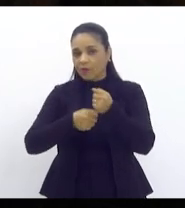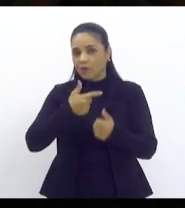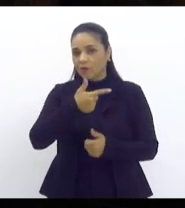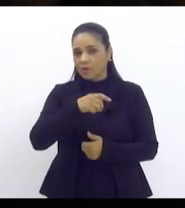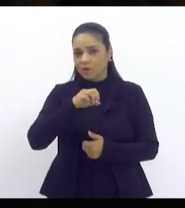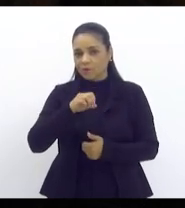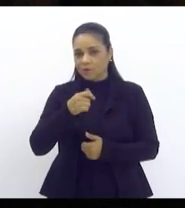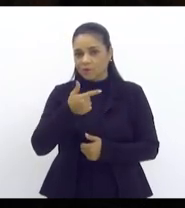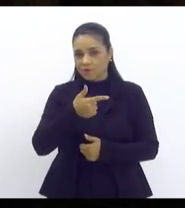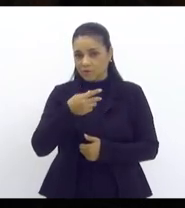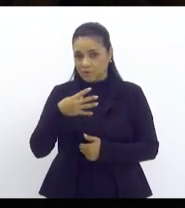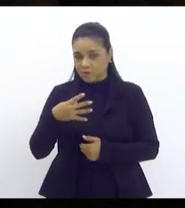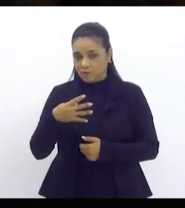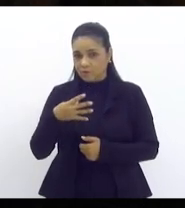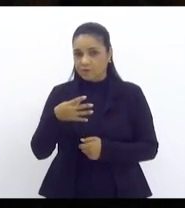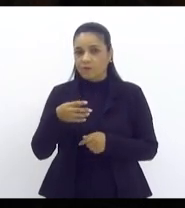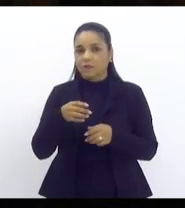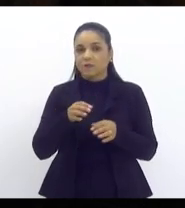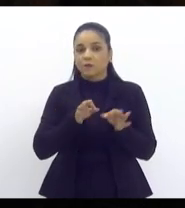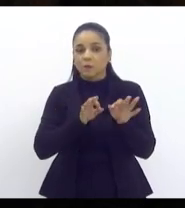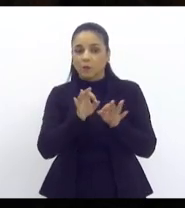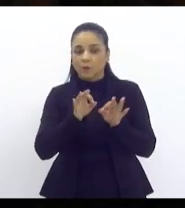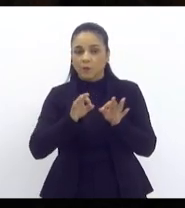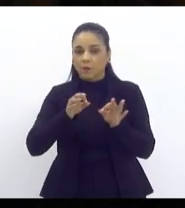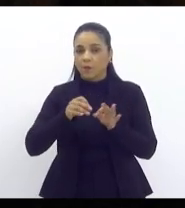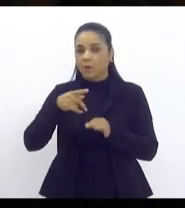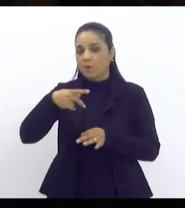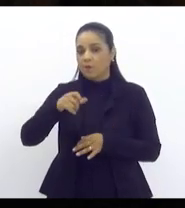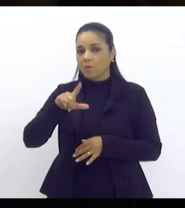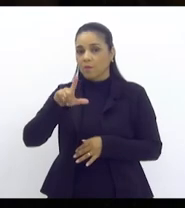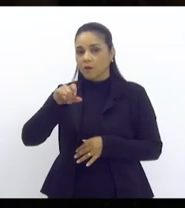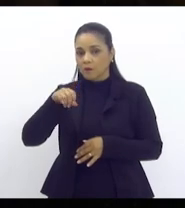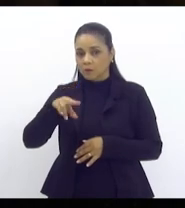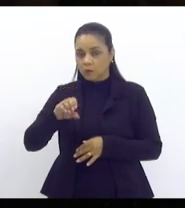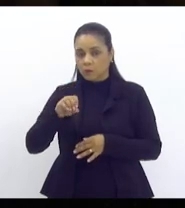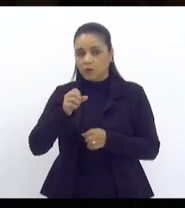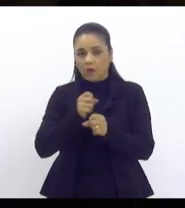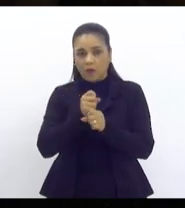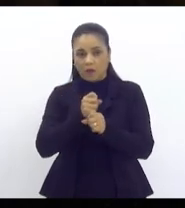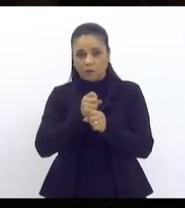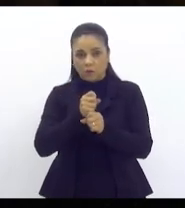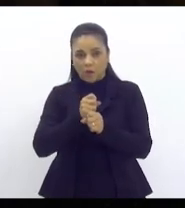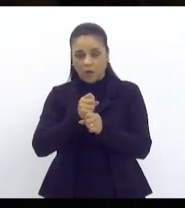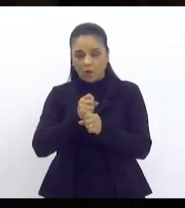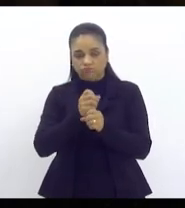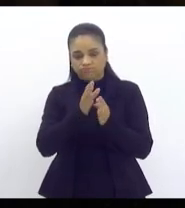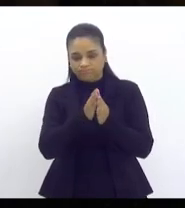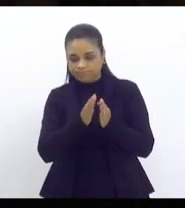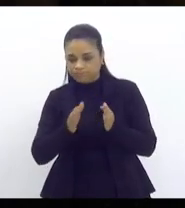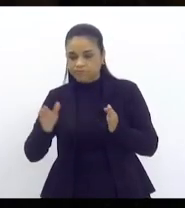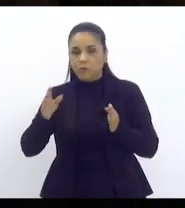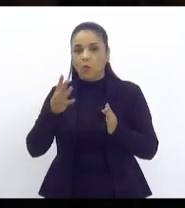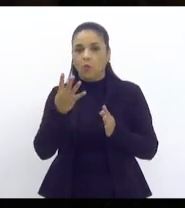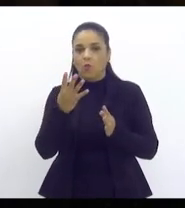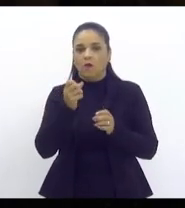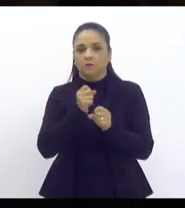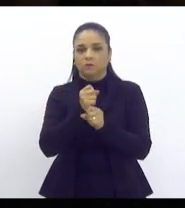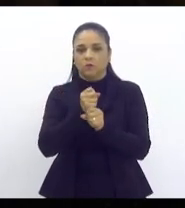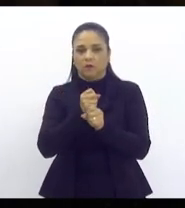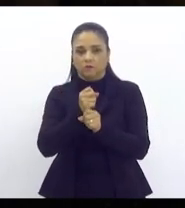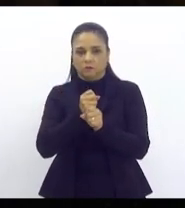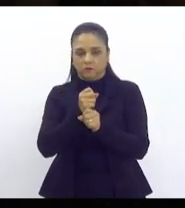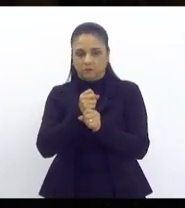2024 e do Plano Plurianual para os próximos 4 anos.